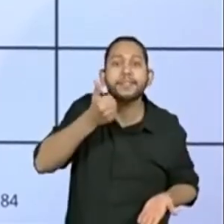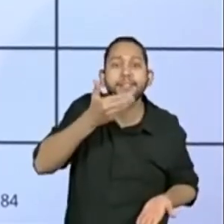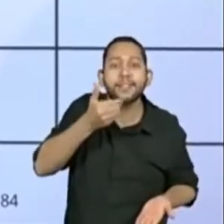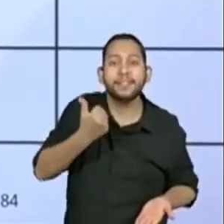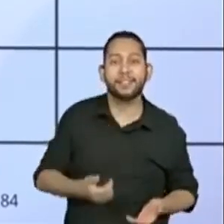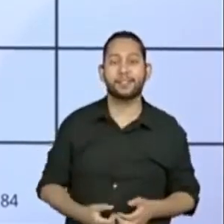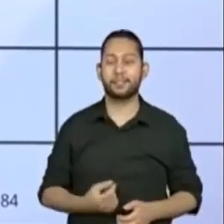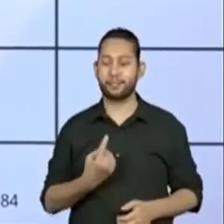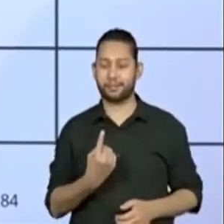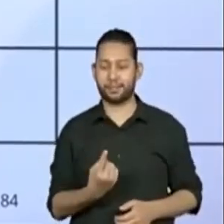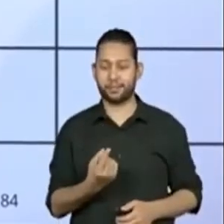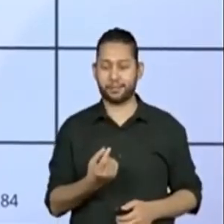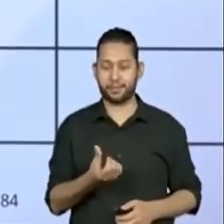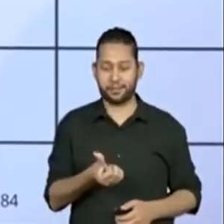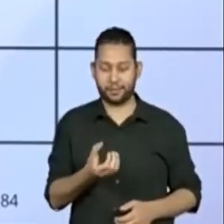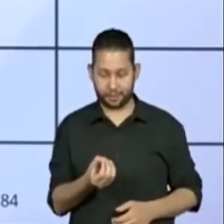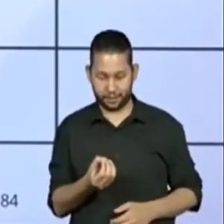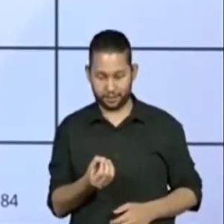pessoal